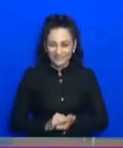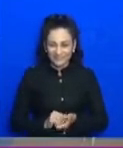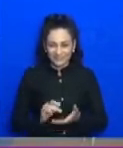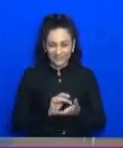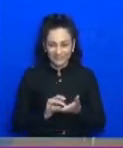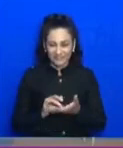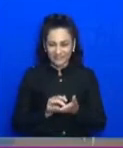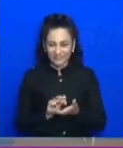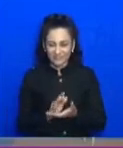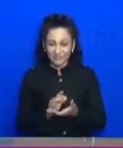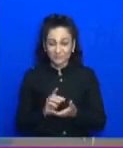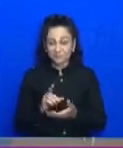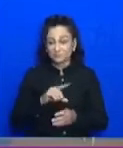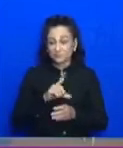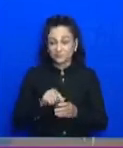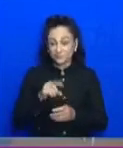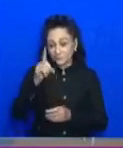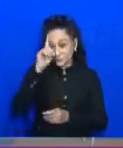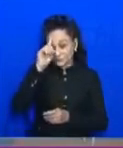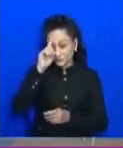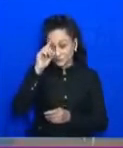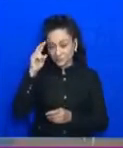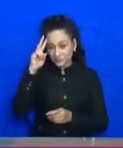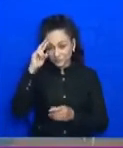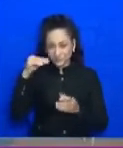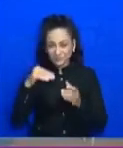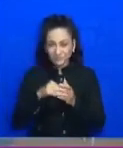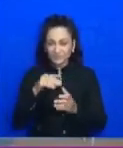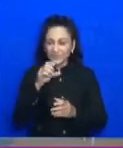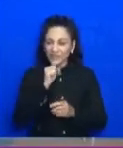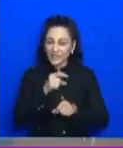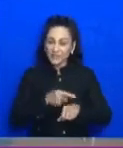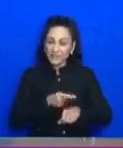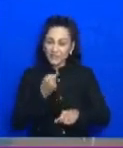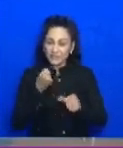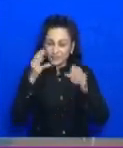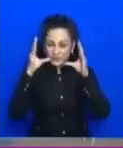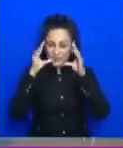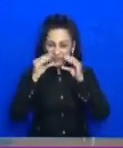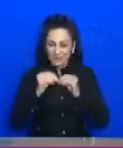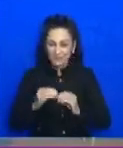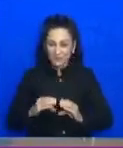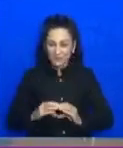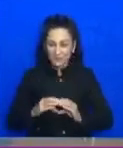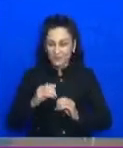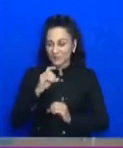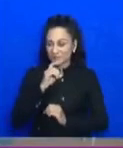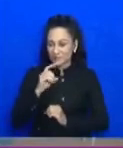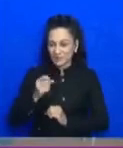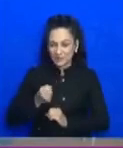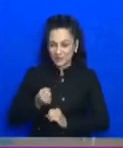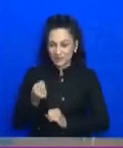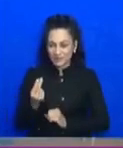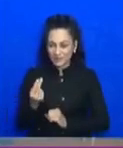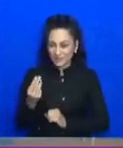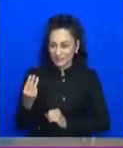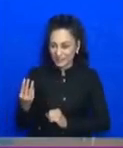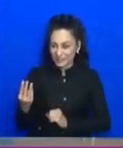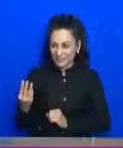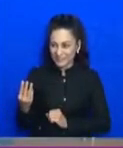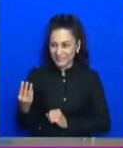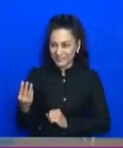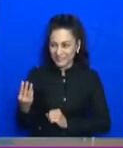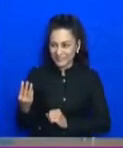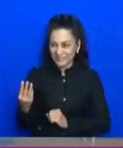Loto Fácil com sorteios diários, de segunda a sábado, sempre a partir das 8 da noite. Bola verde, número 23.